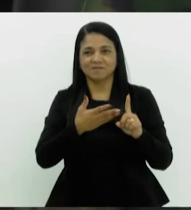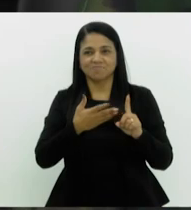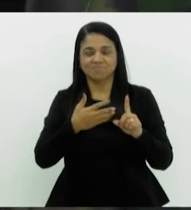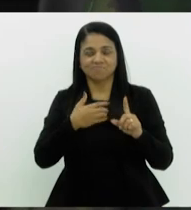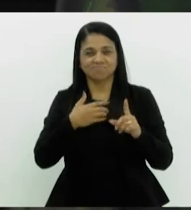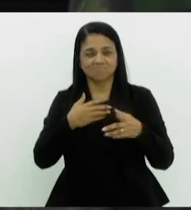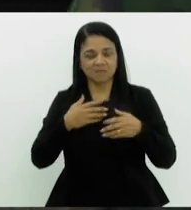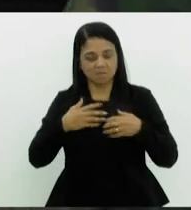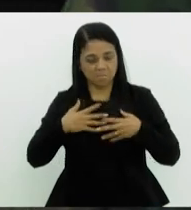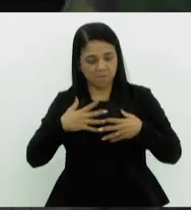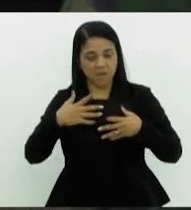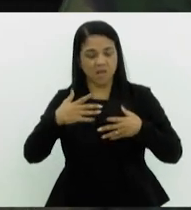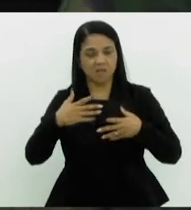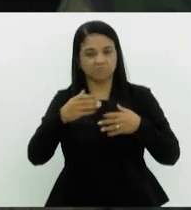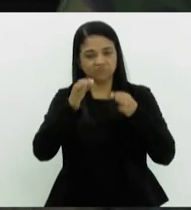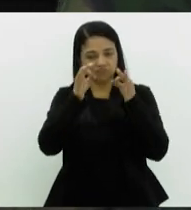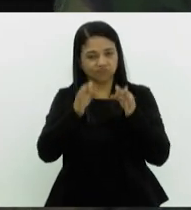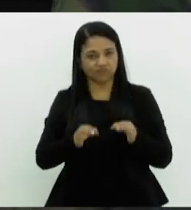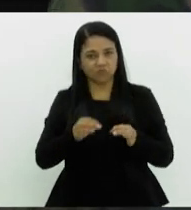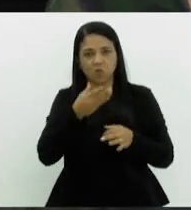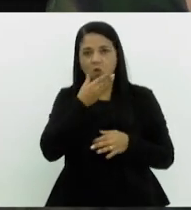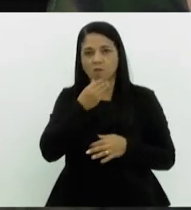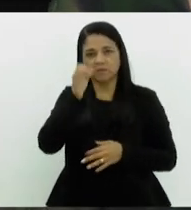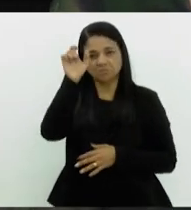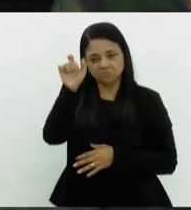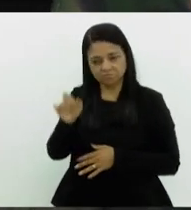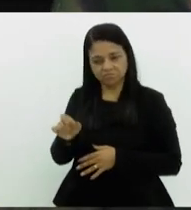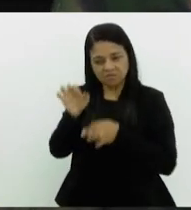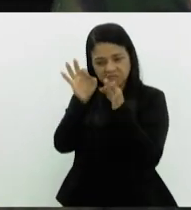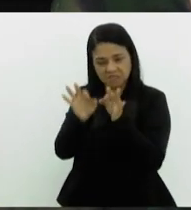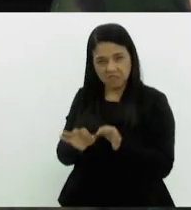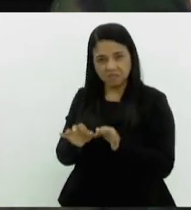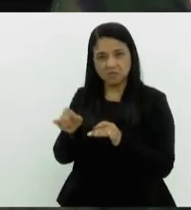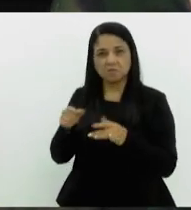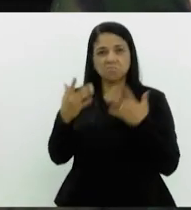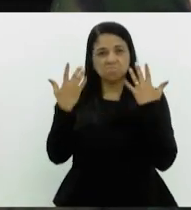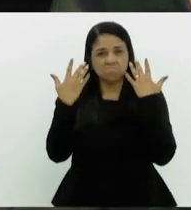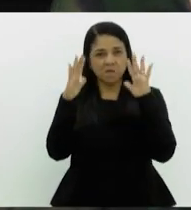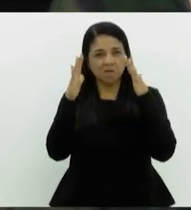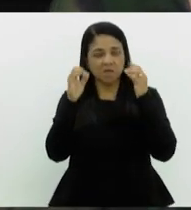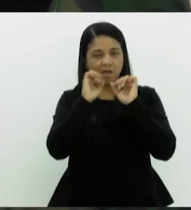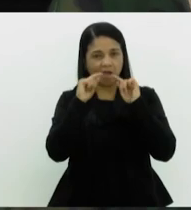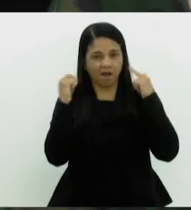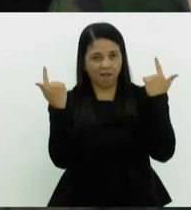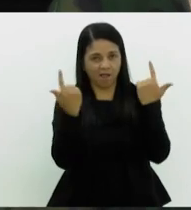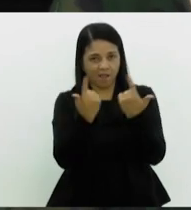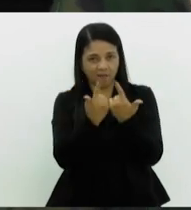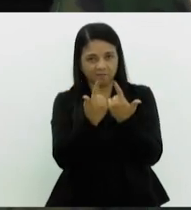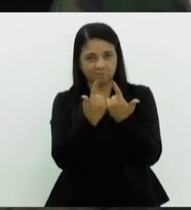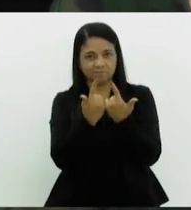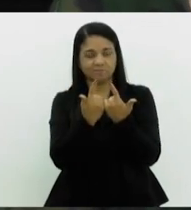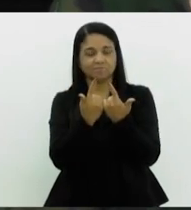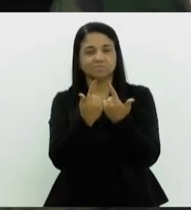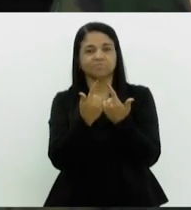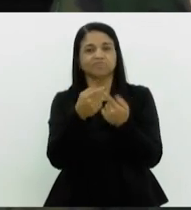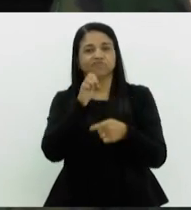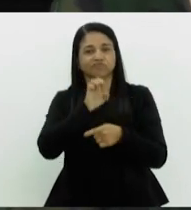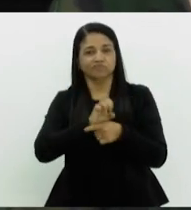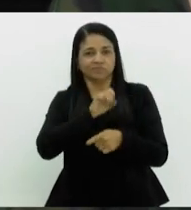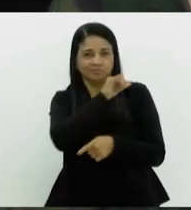certo. Então, parabéns à Assembleia Legislativa do nosso